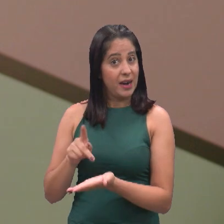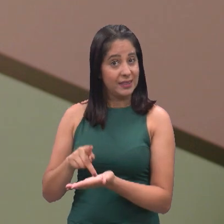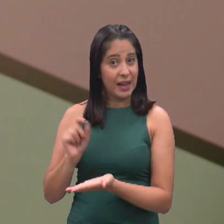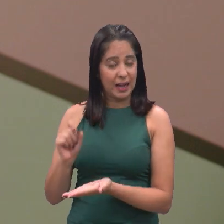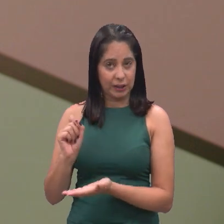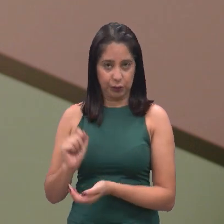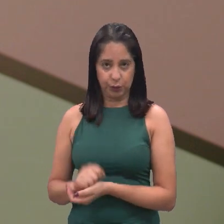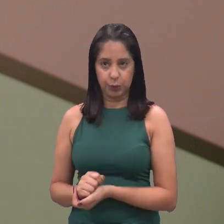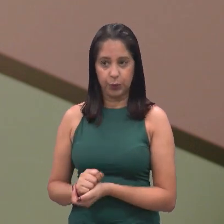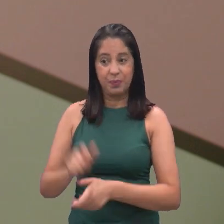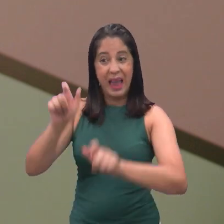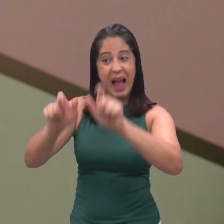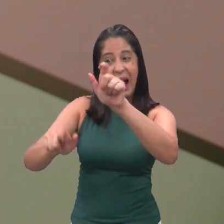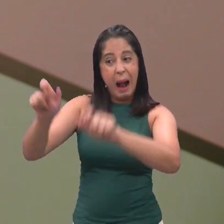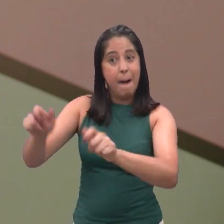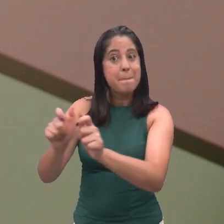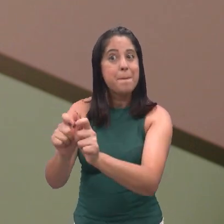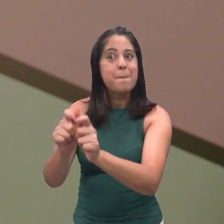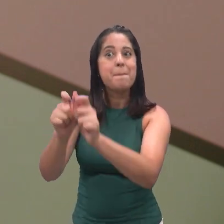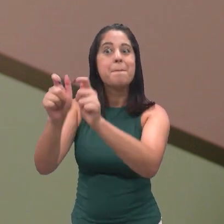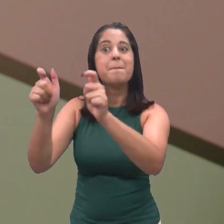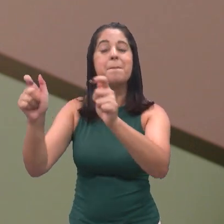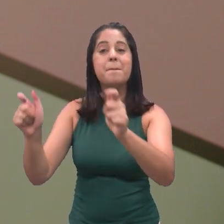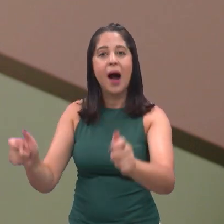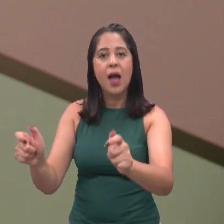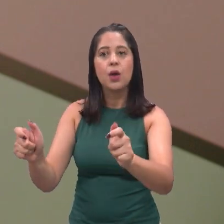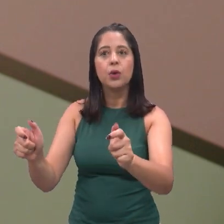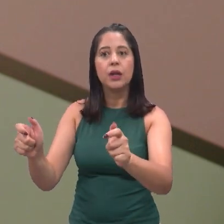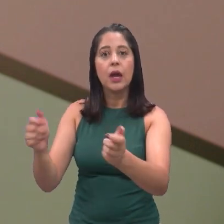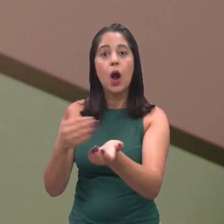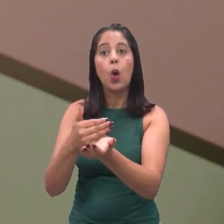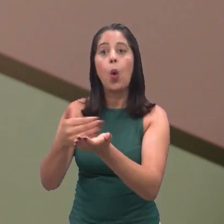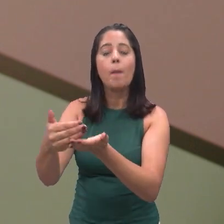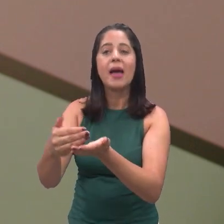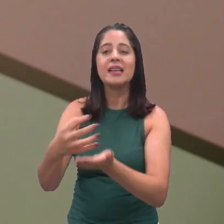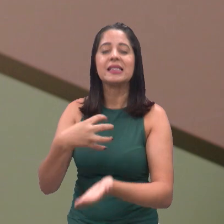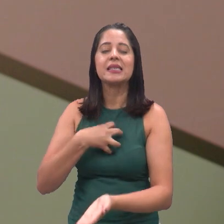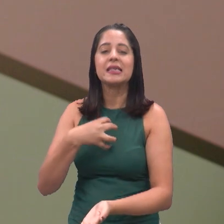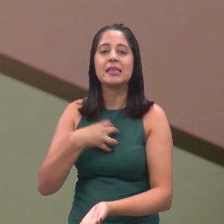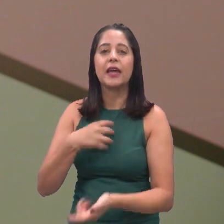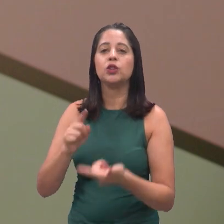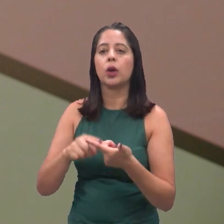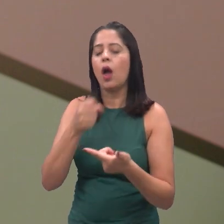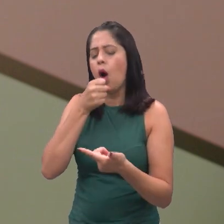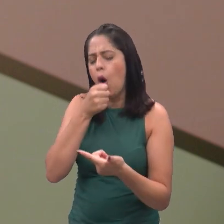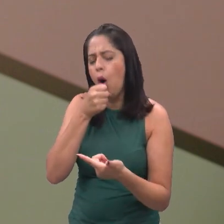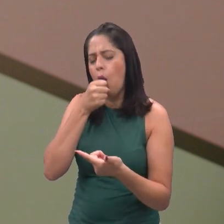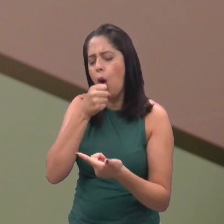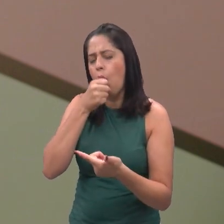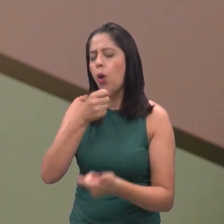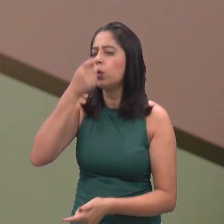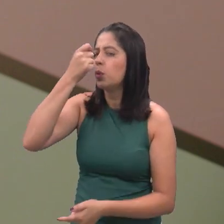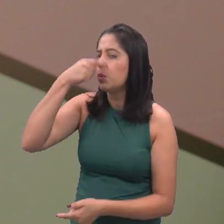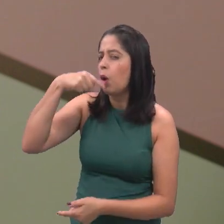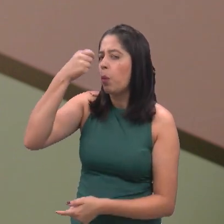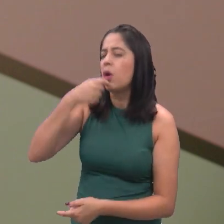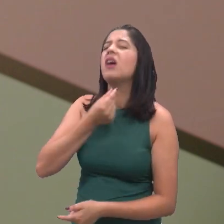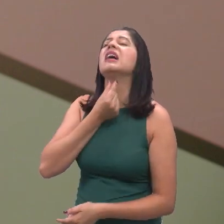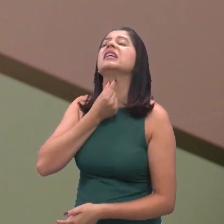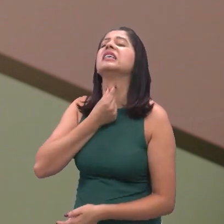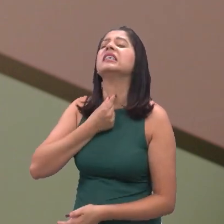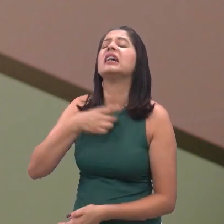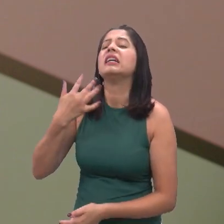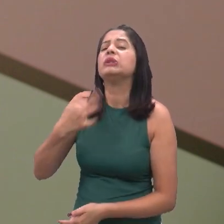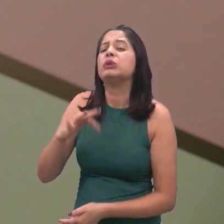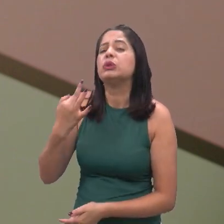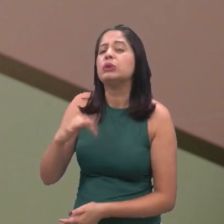muitos pacientes, eles começam com um quadro mesmo viral. Então, eu tenho tosse, coriza, eu posso ter uma dor de garganta. E o